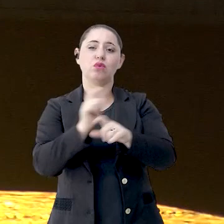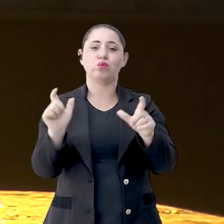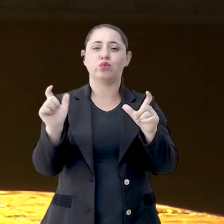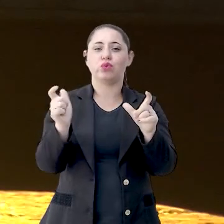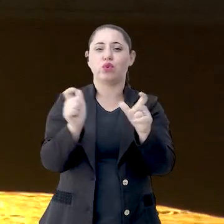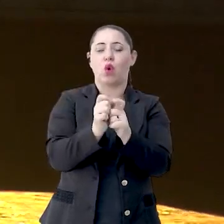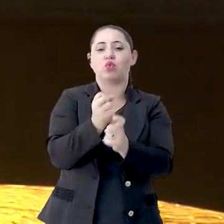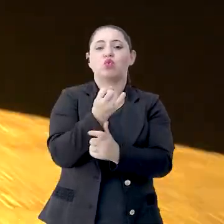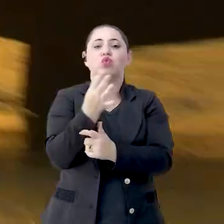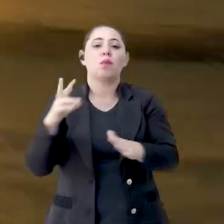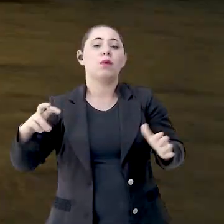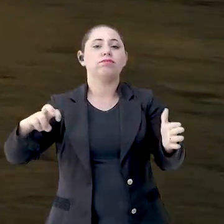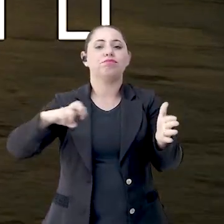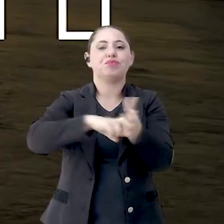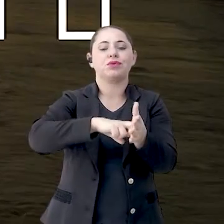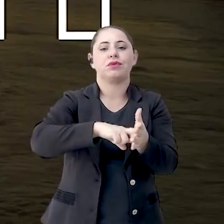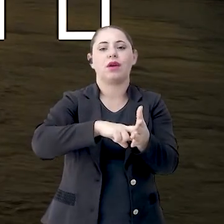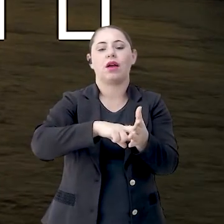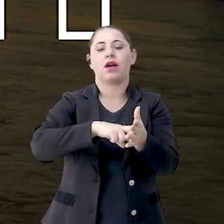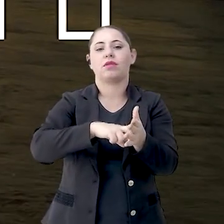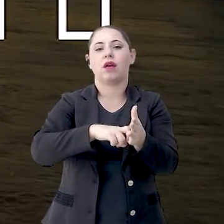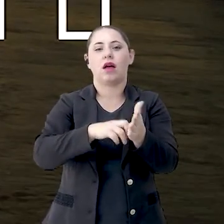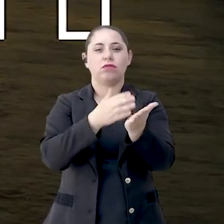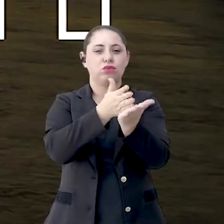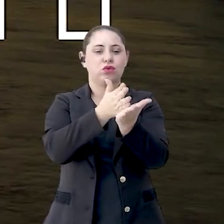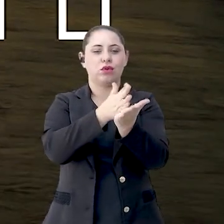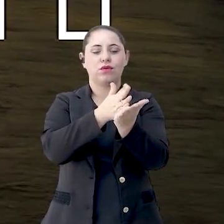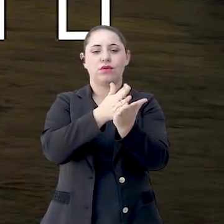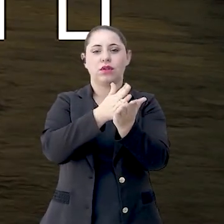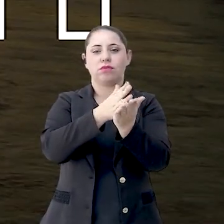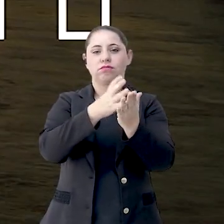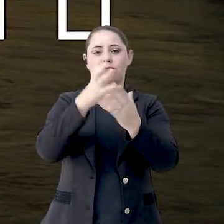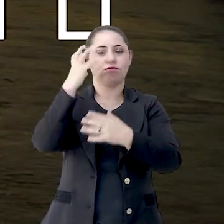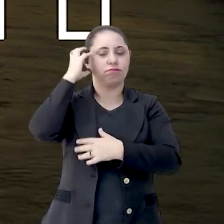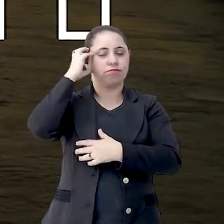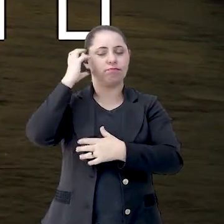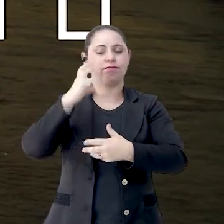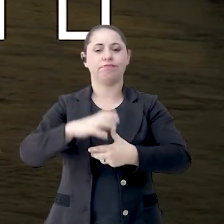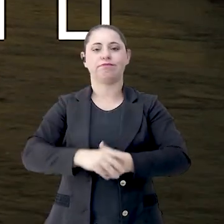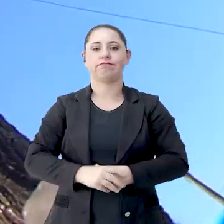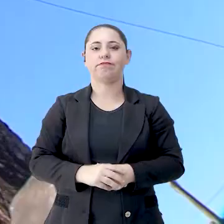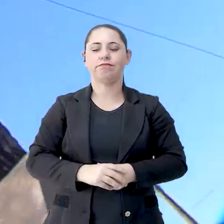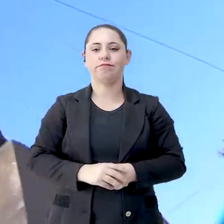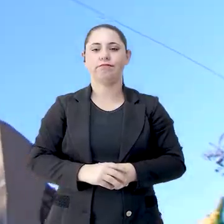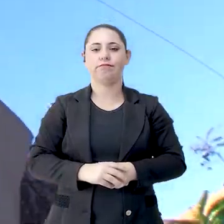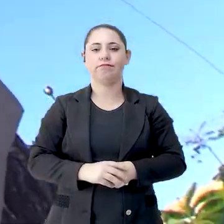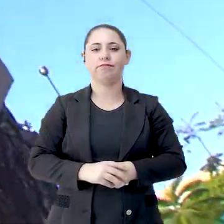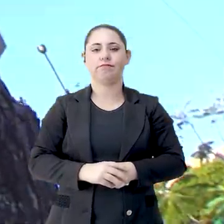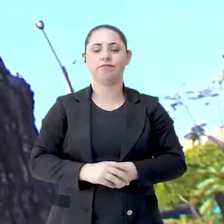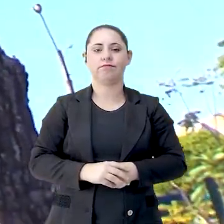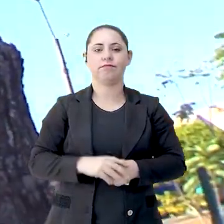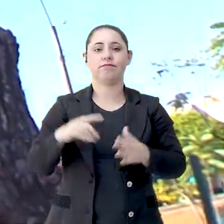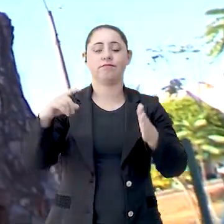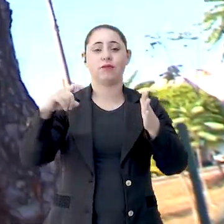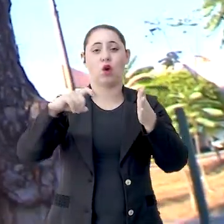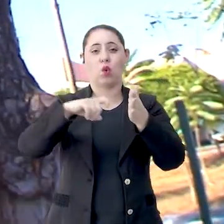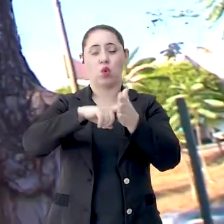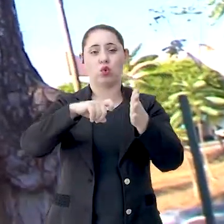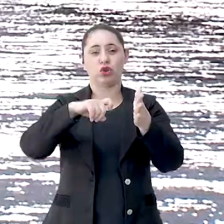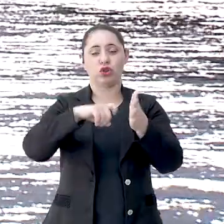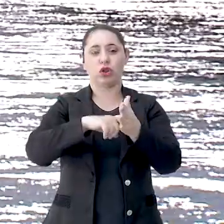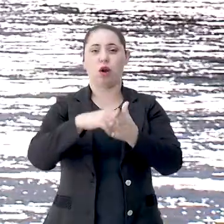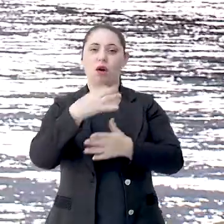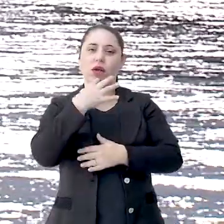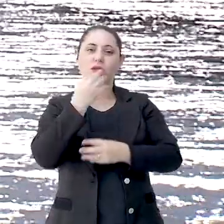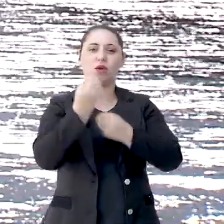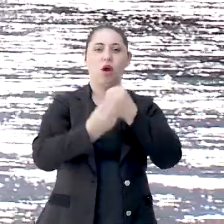Coxinha é reconhecida por suas denominações populares de Capital Nacional do Peixe, Terra do Pé de Cedro e